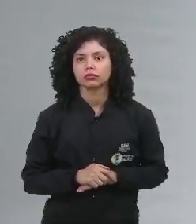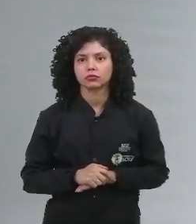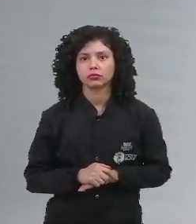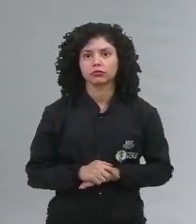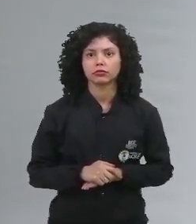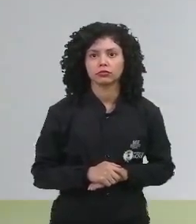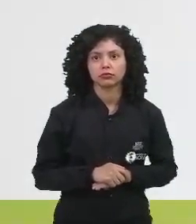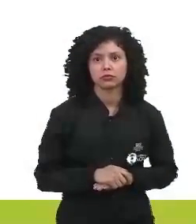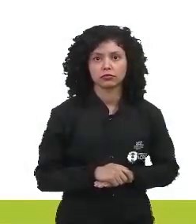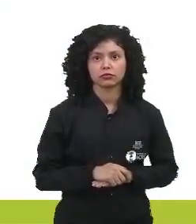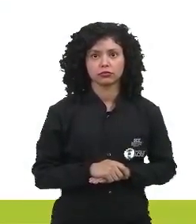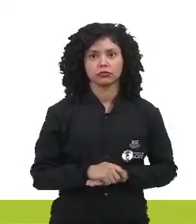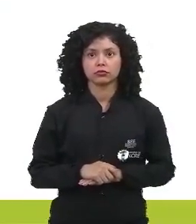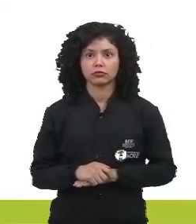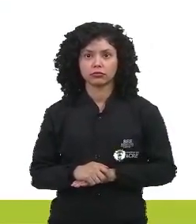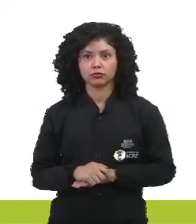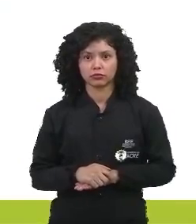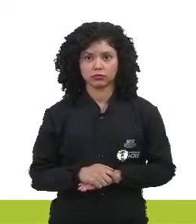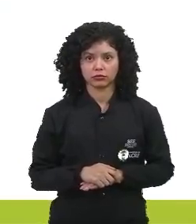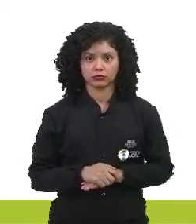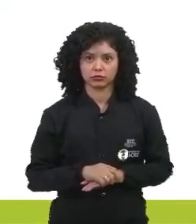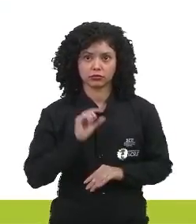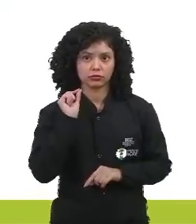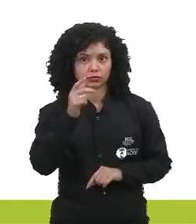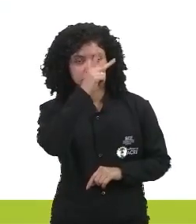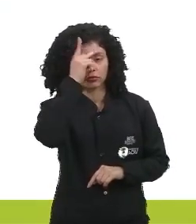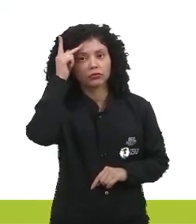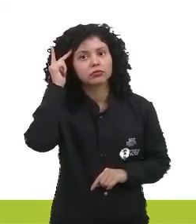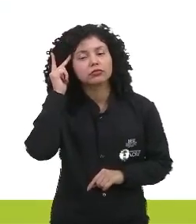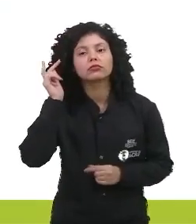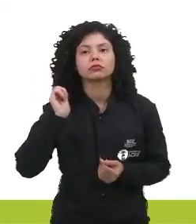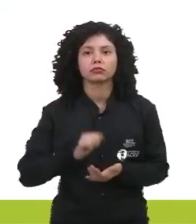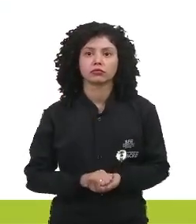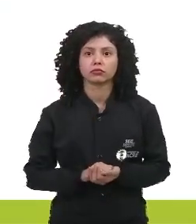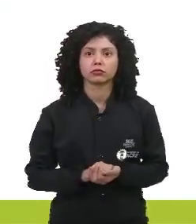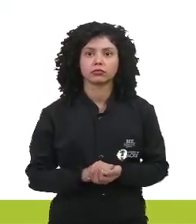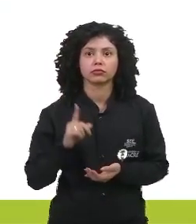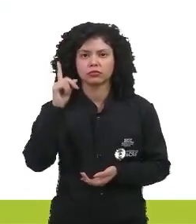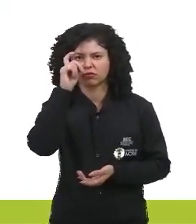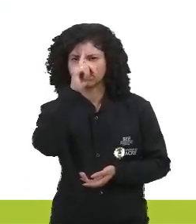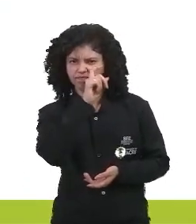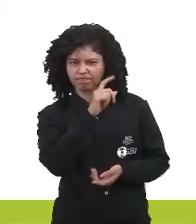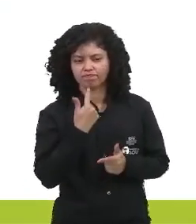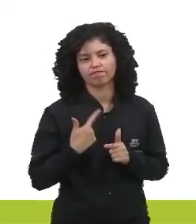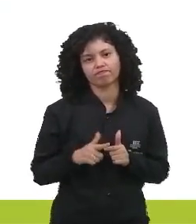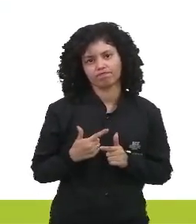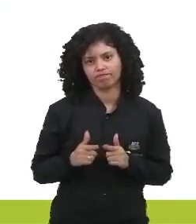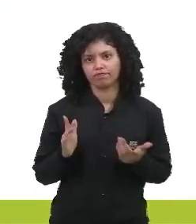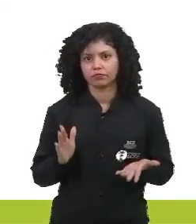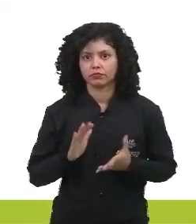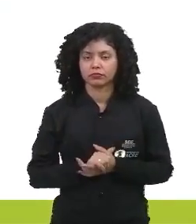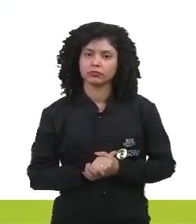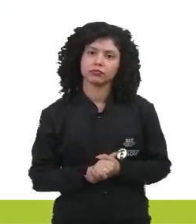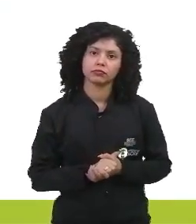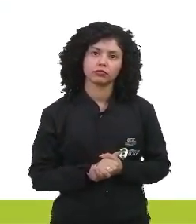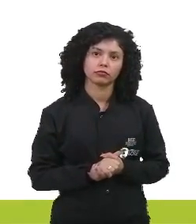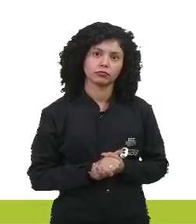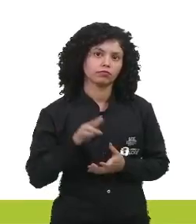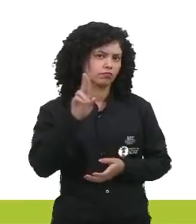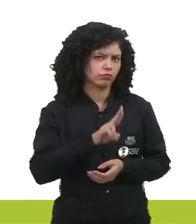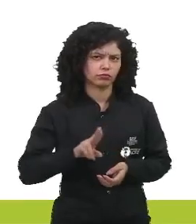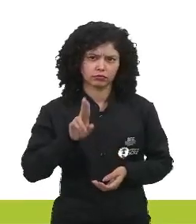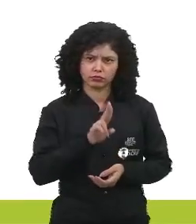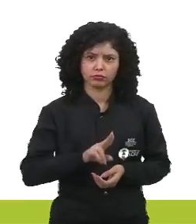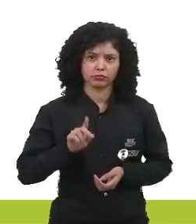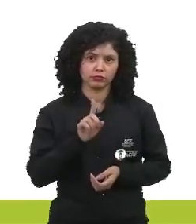do local. Bico de obra. Bico de obra é pessoa em situação difícil. Então, essa daí a gente nem utiliza